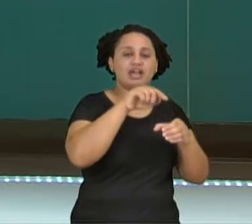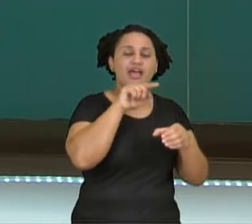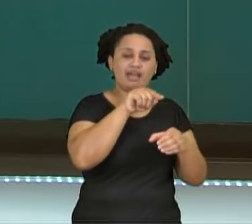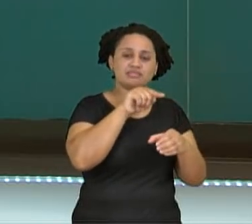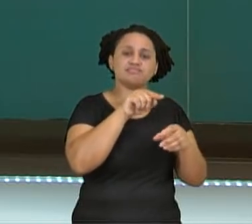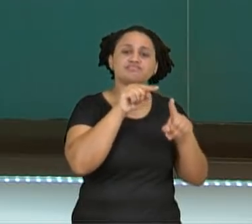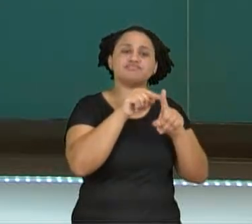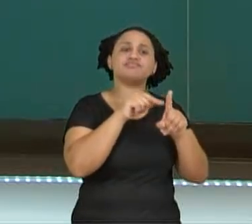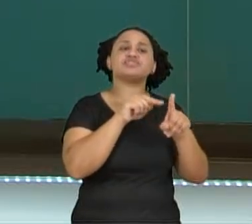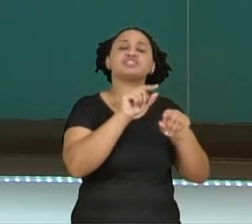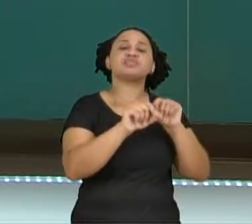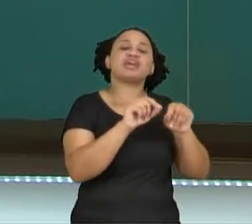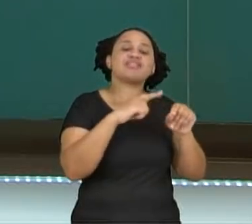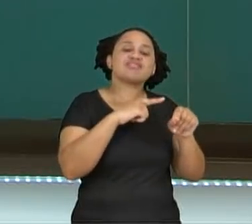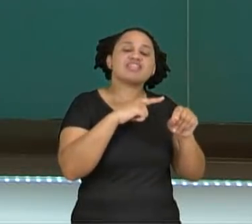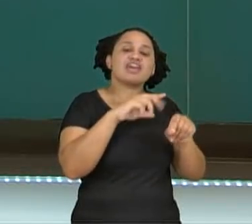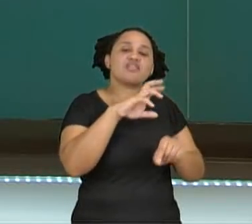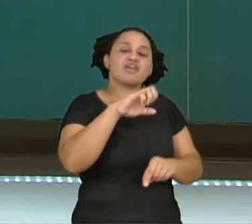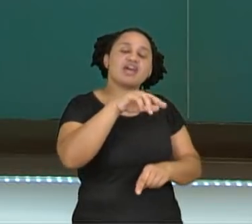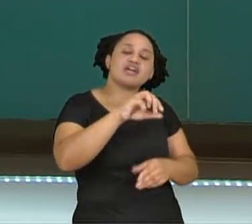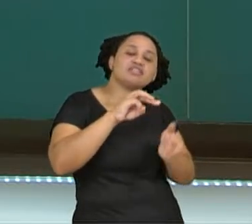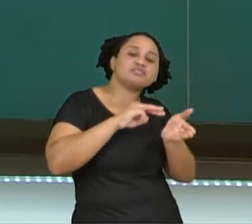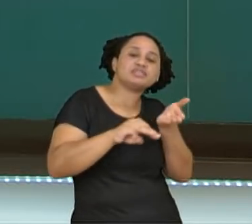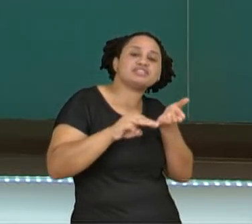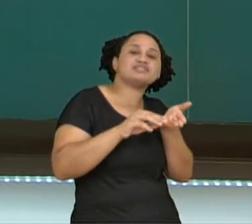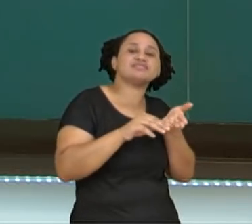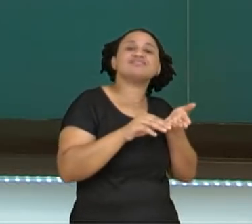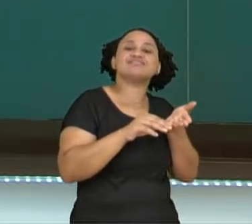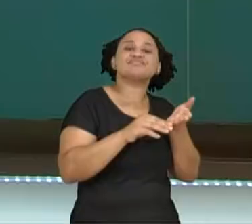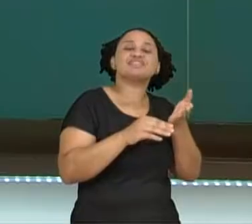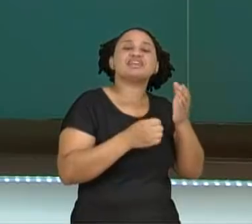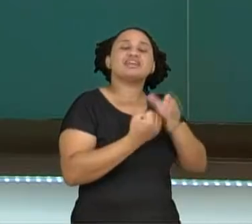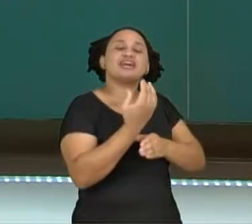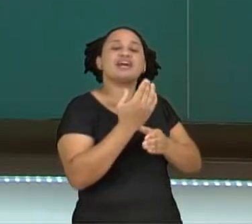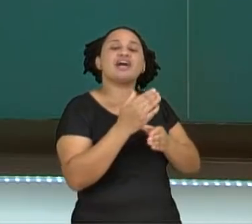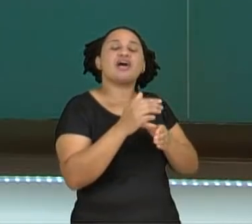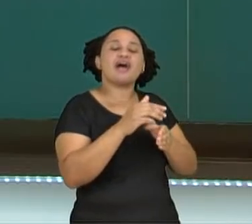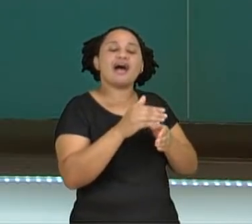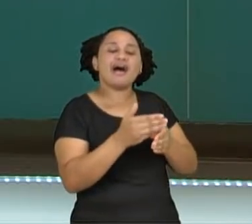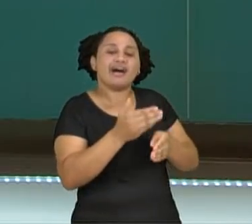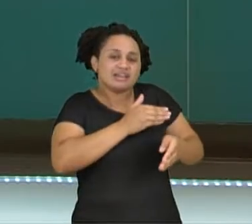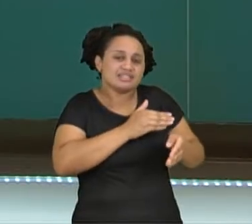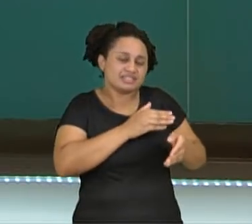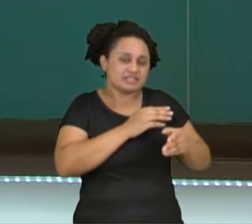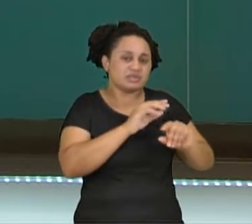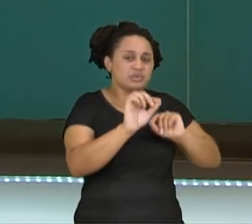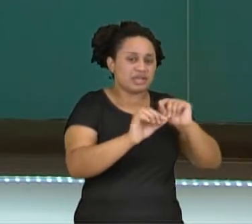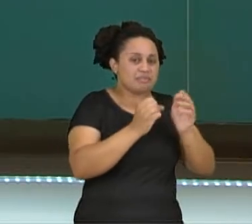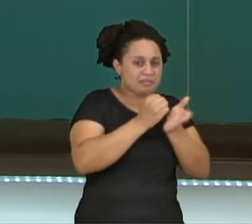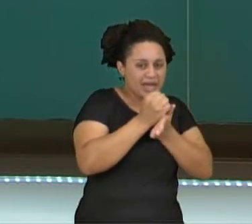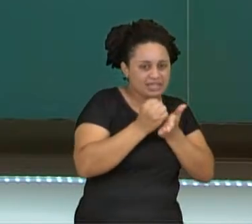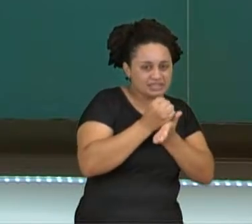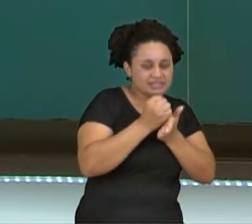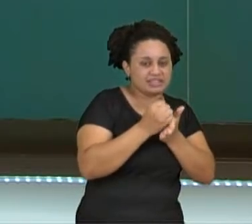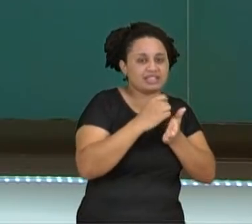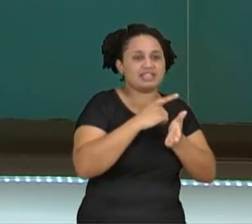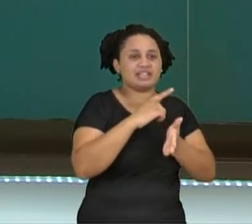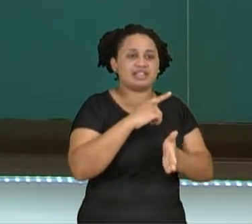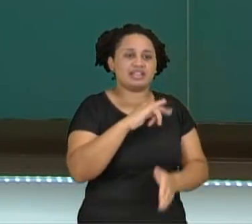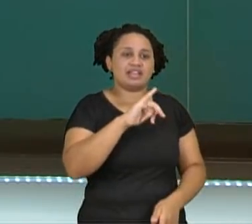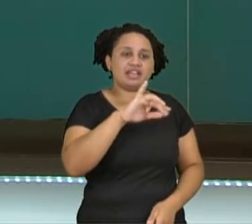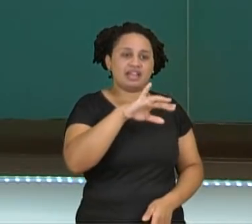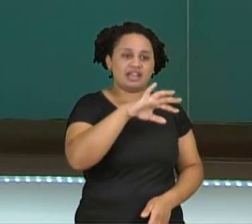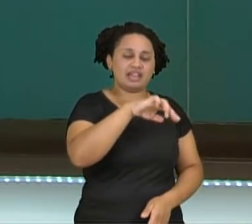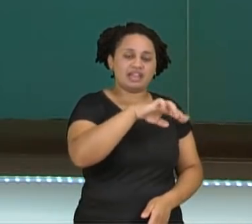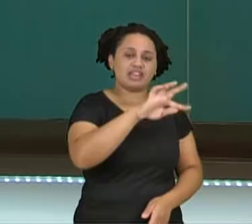forma um pré-RNA mensageiro. O que é isso? Esse pré-RNA mensageiro, ele tem regiões de introns e exons.